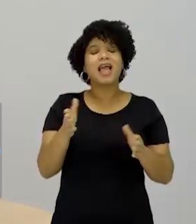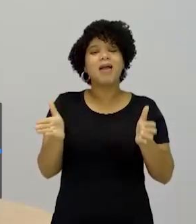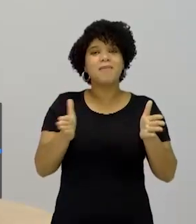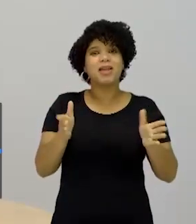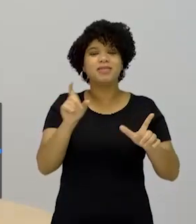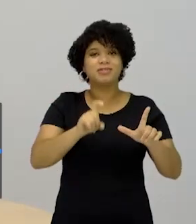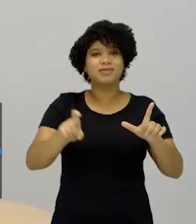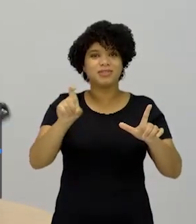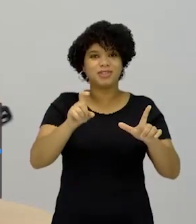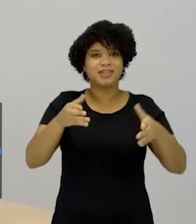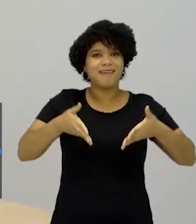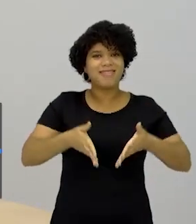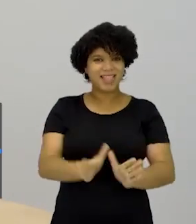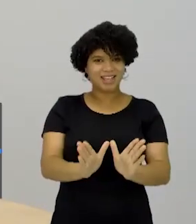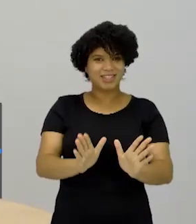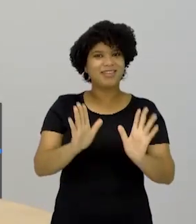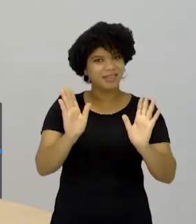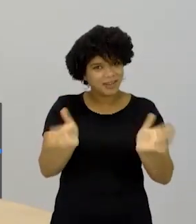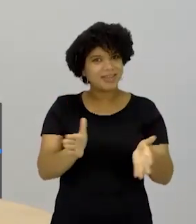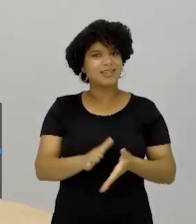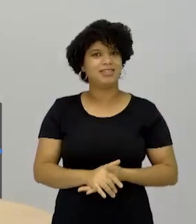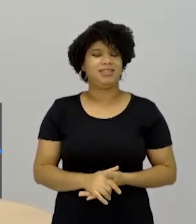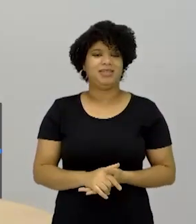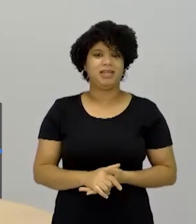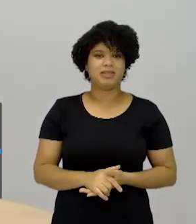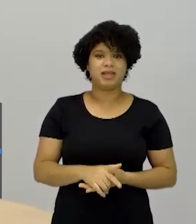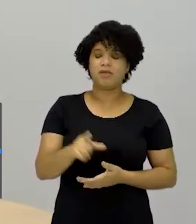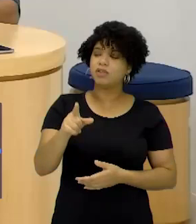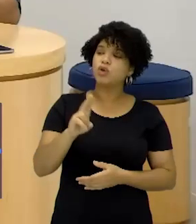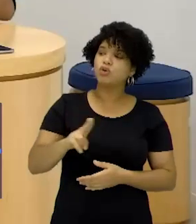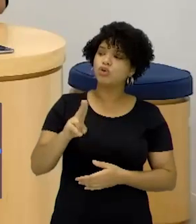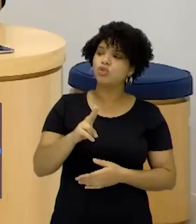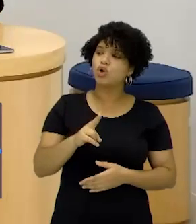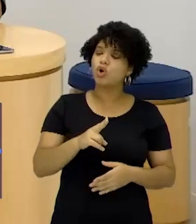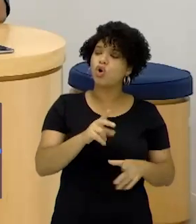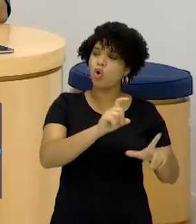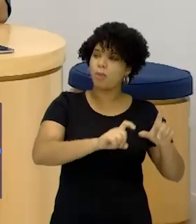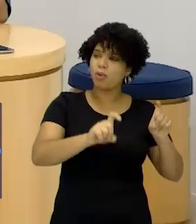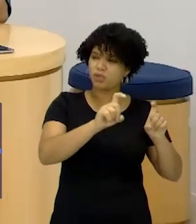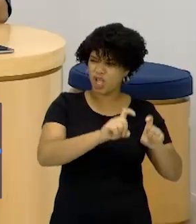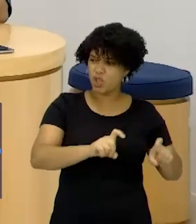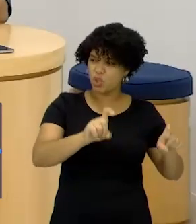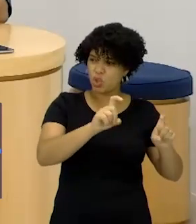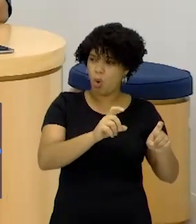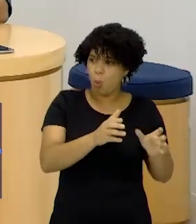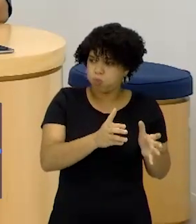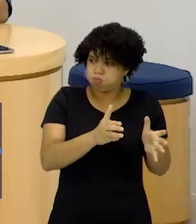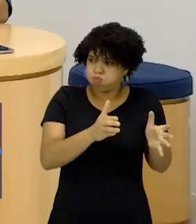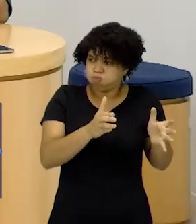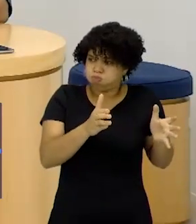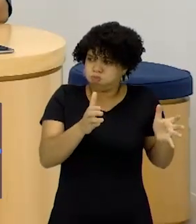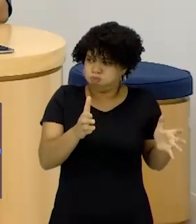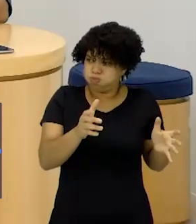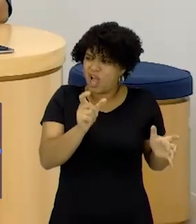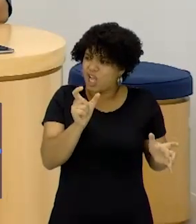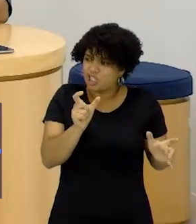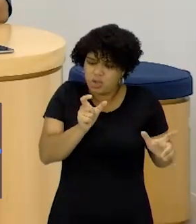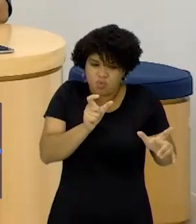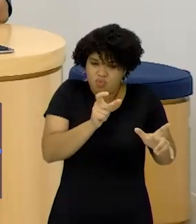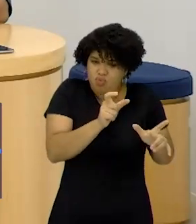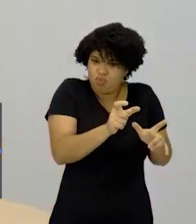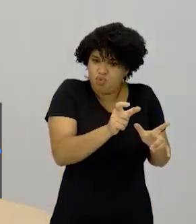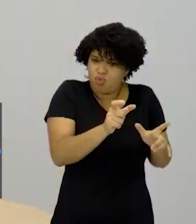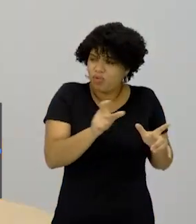redes sociais, com internet, não como nós. Você usou disquete? Eu usei disquete. Aquele computador que era enorme, assim, né? Nossa, eu usei disquete.